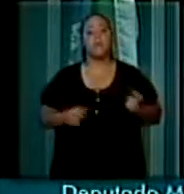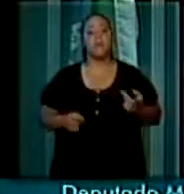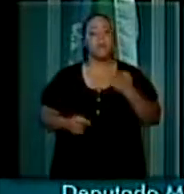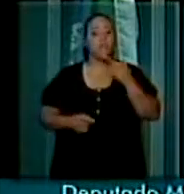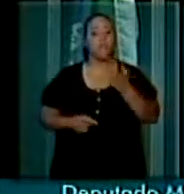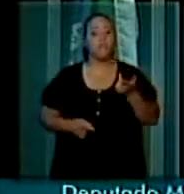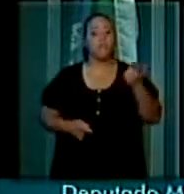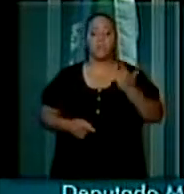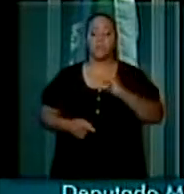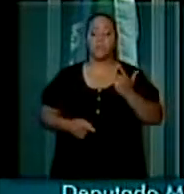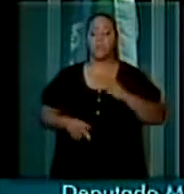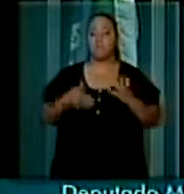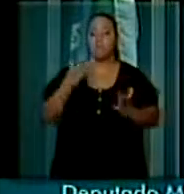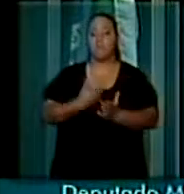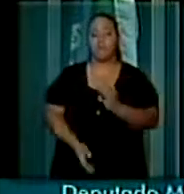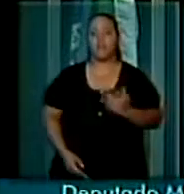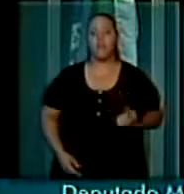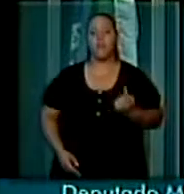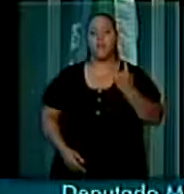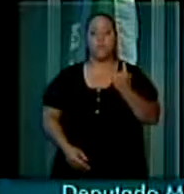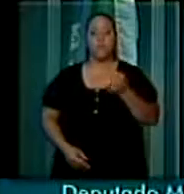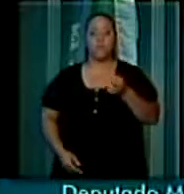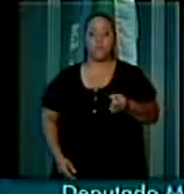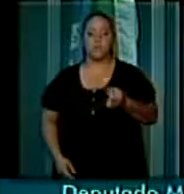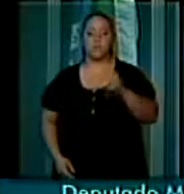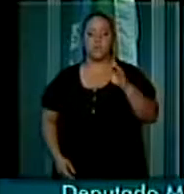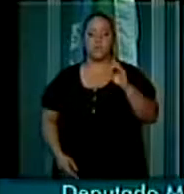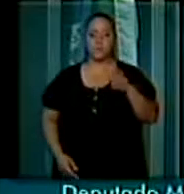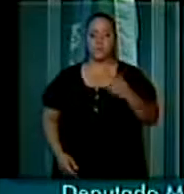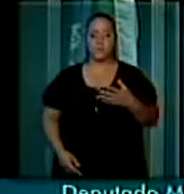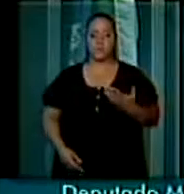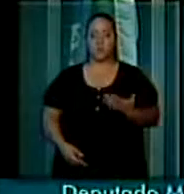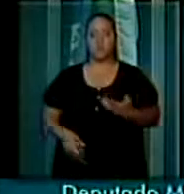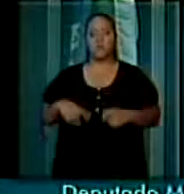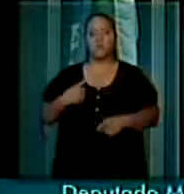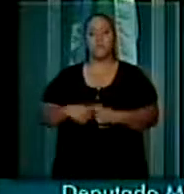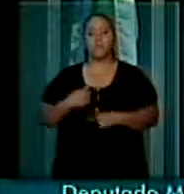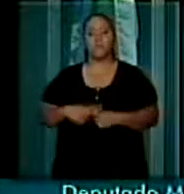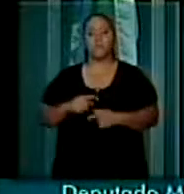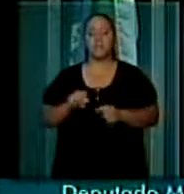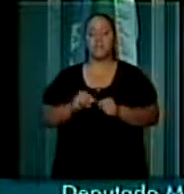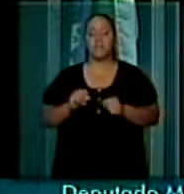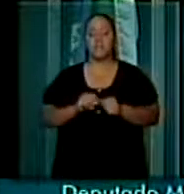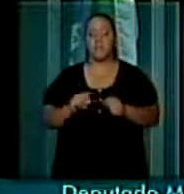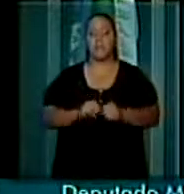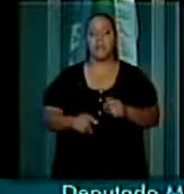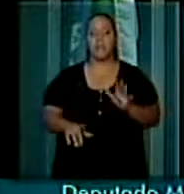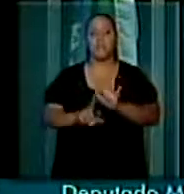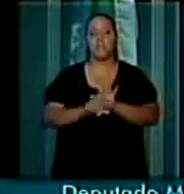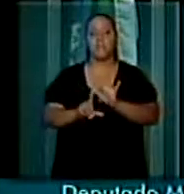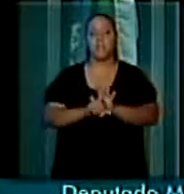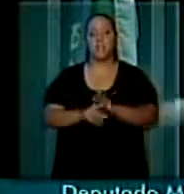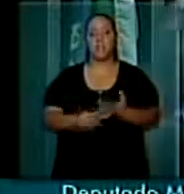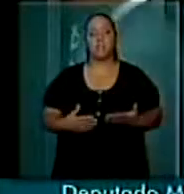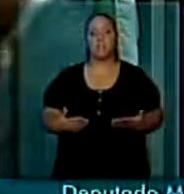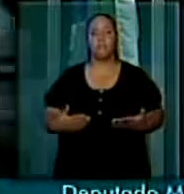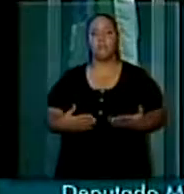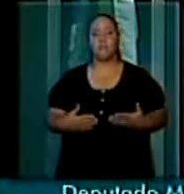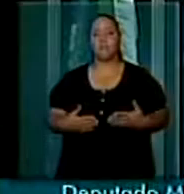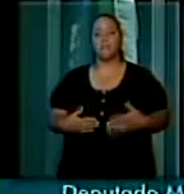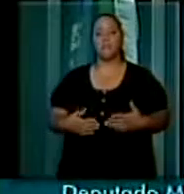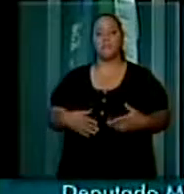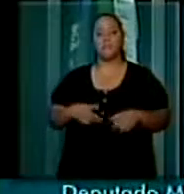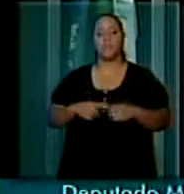dado prejuízo de um único centavo ao erário público, sem que tivesse ferido legislação, mas apenas por